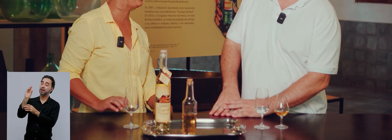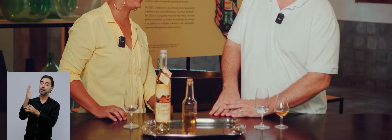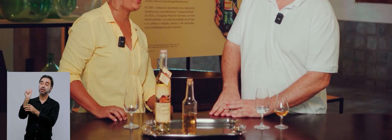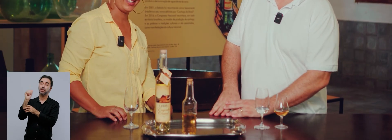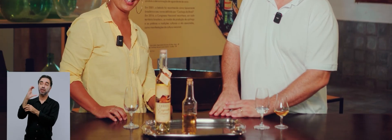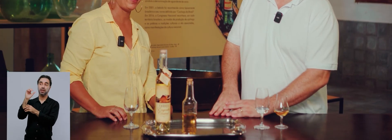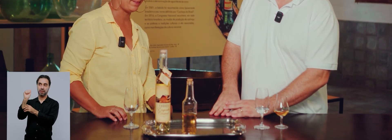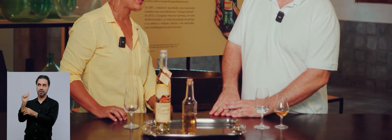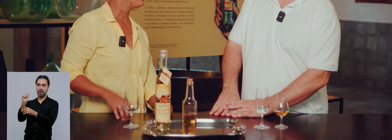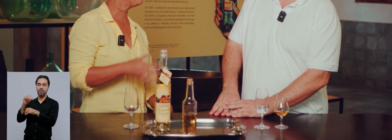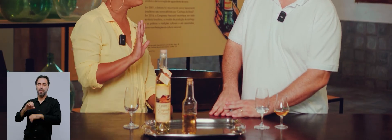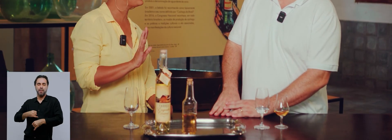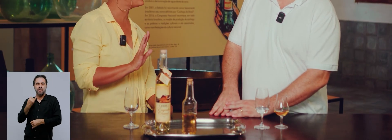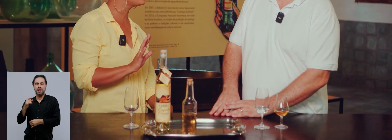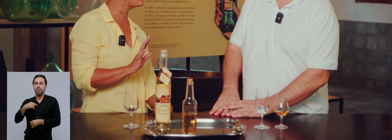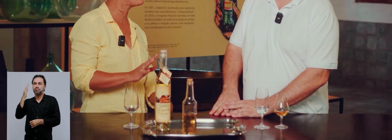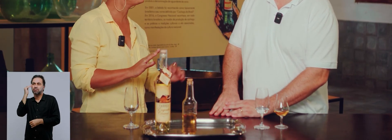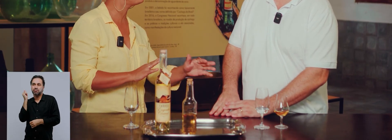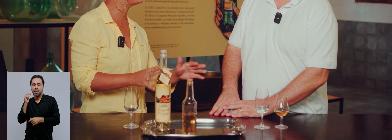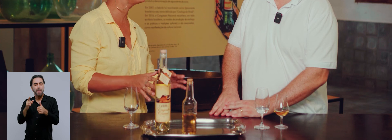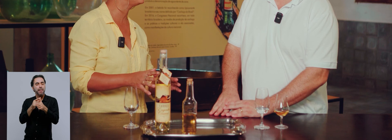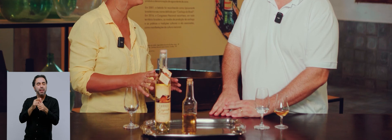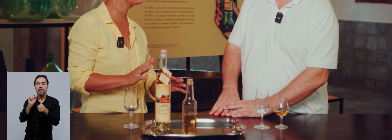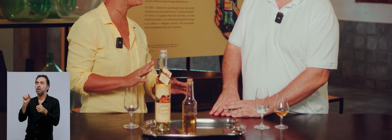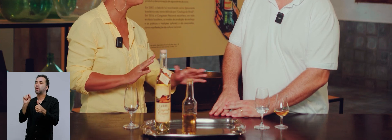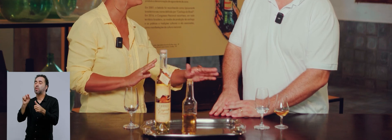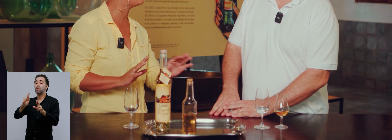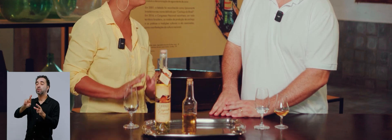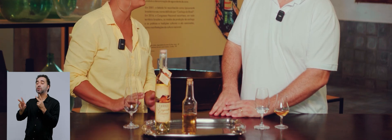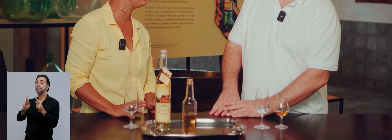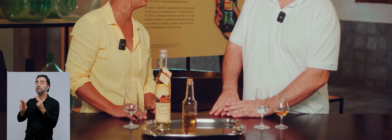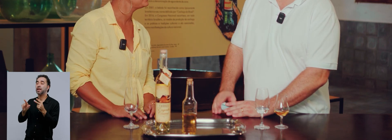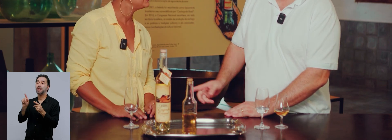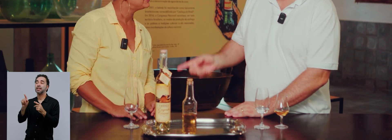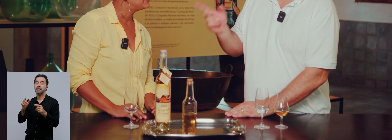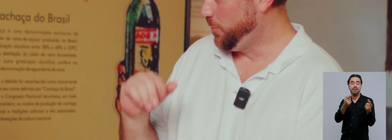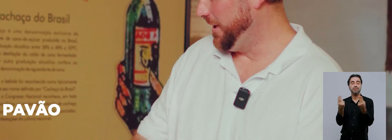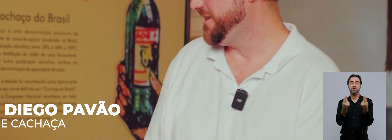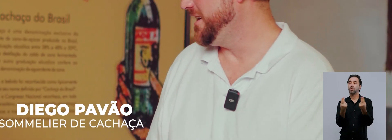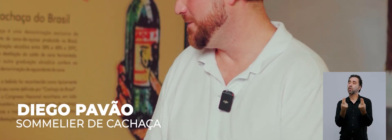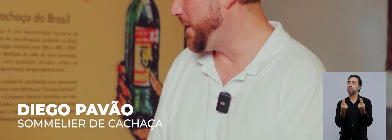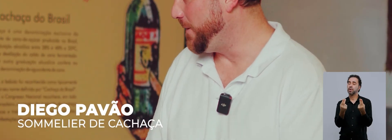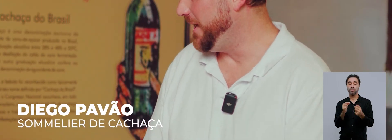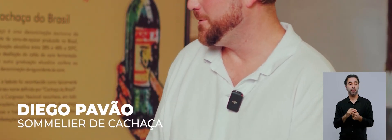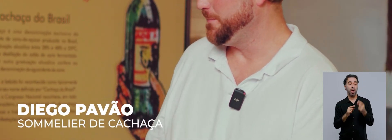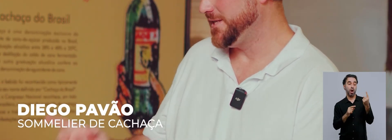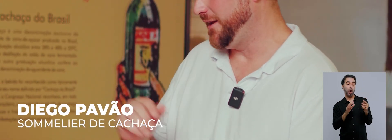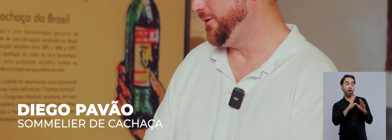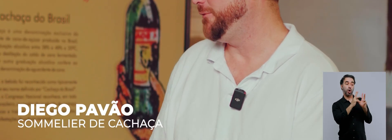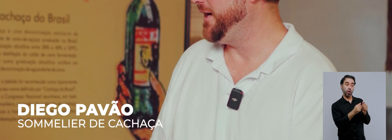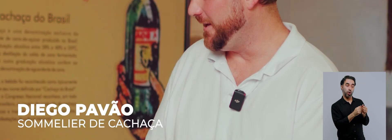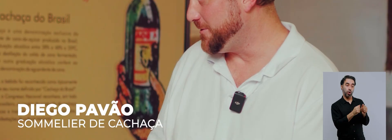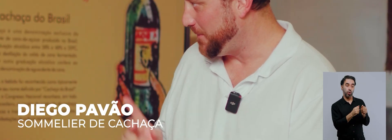esse momento para saber. Primeira delas é, qual a diferença entre cachaça e aguardente? Toda cachaça é uma aguardente,